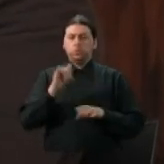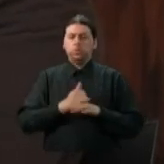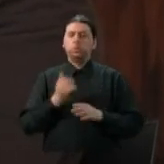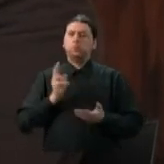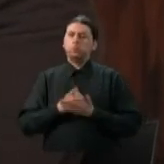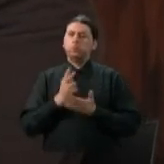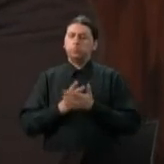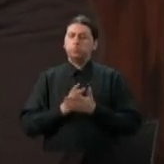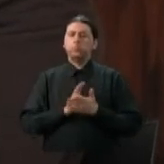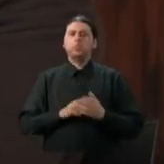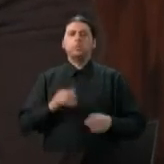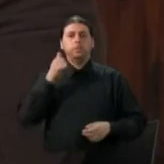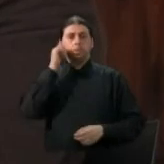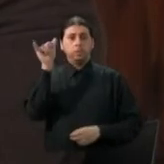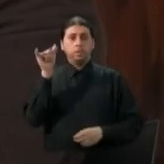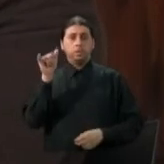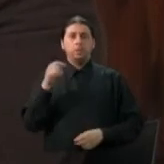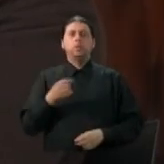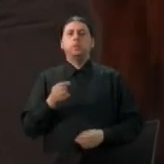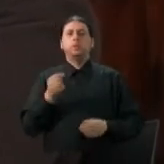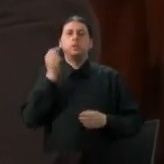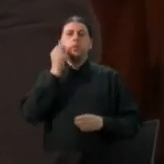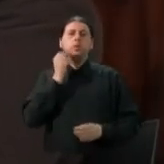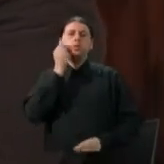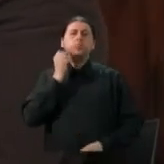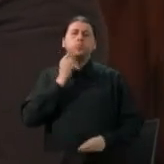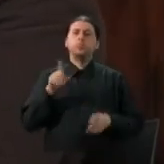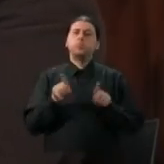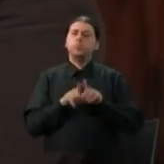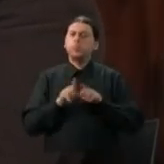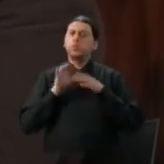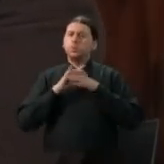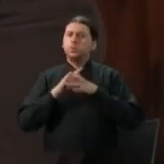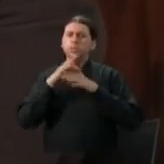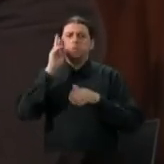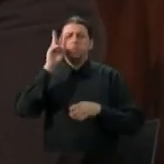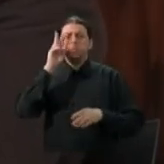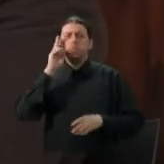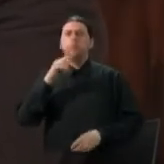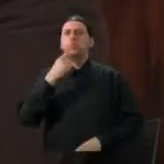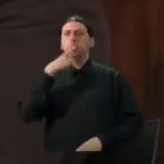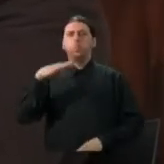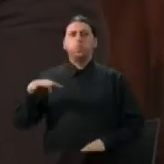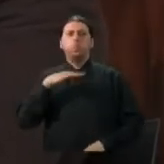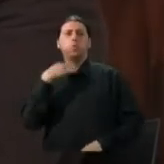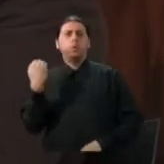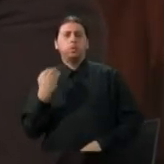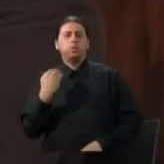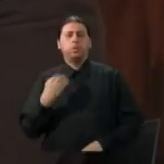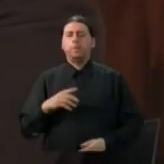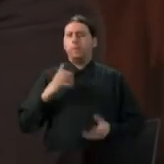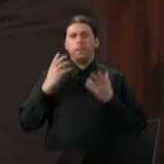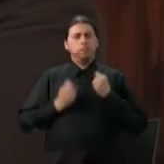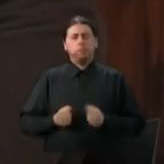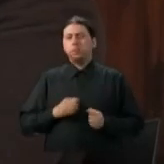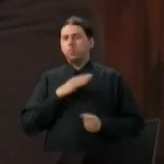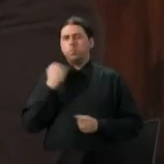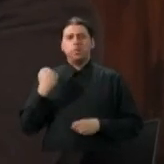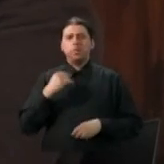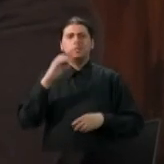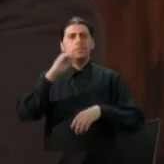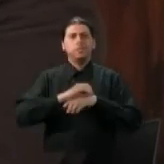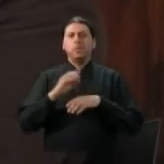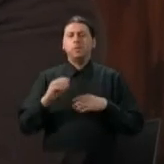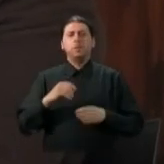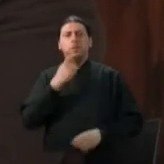pelo menos se conter, né? Sarampo, que morriam crianças, hoje não se admite, mas que se morra de sarampo, né? Que se perca